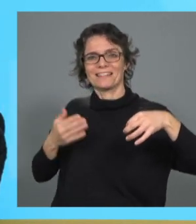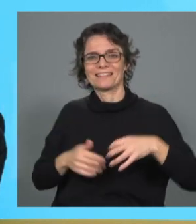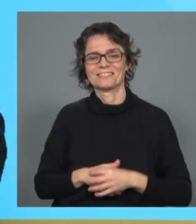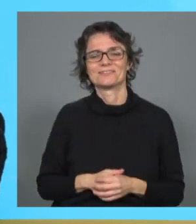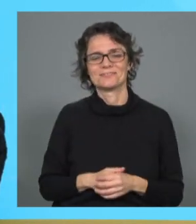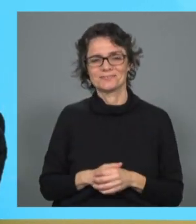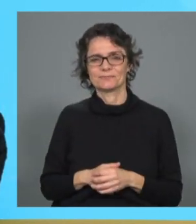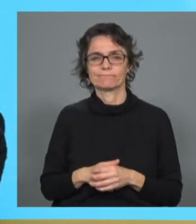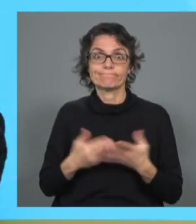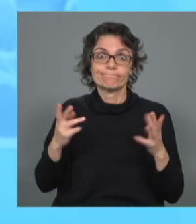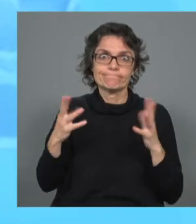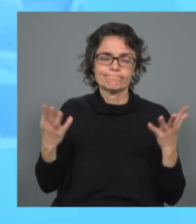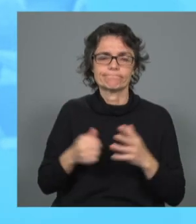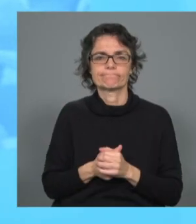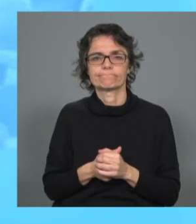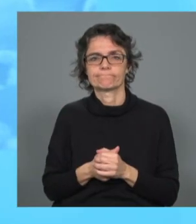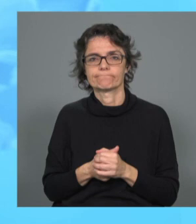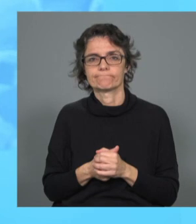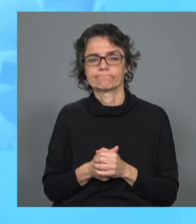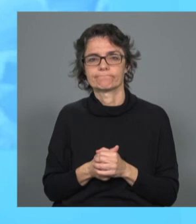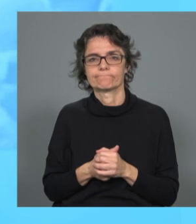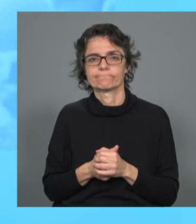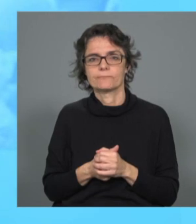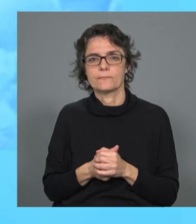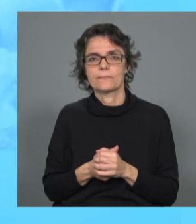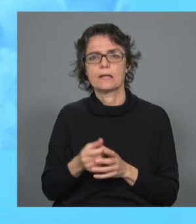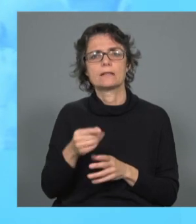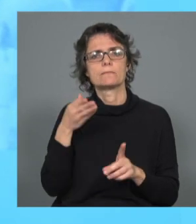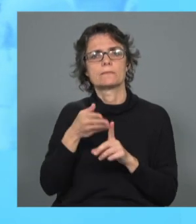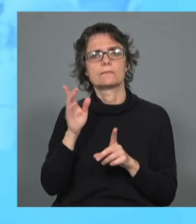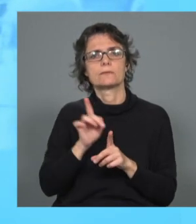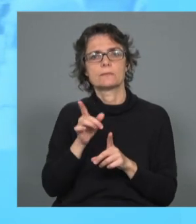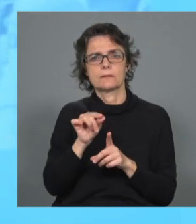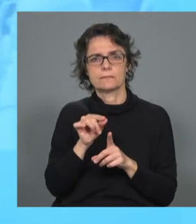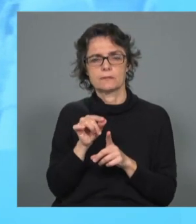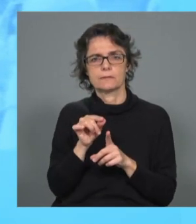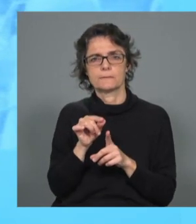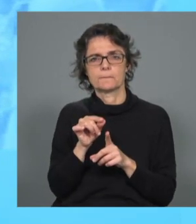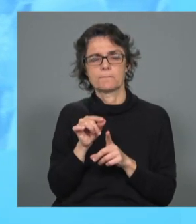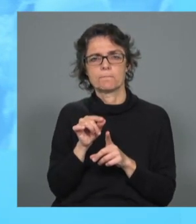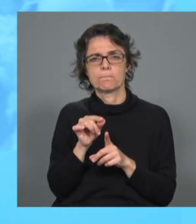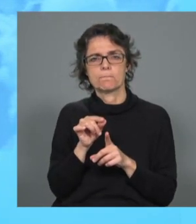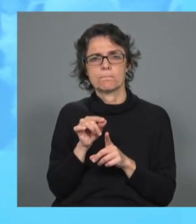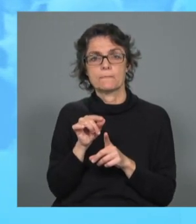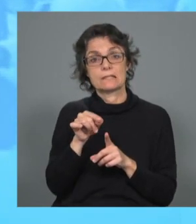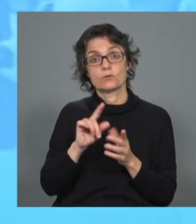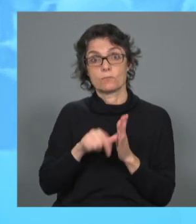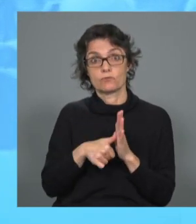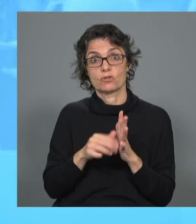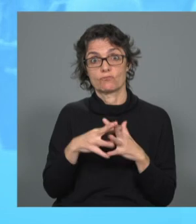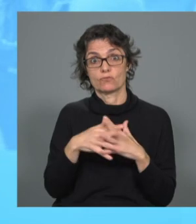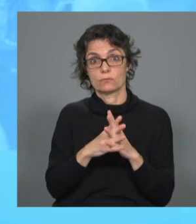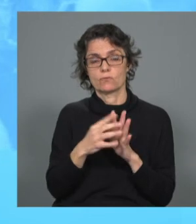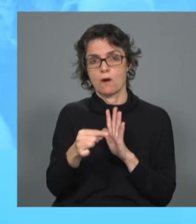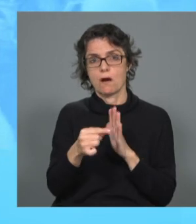vamos usá-la. E como na primeira missão, é também um projeto que está estruturado